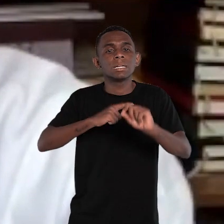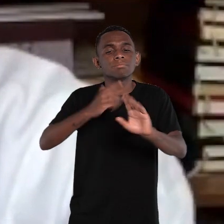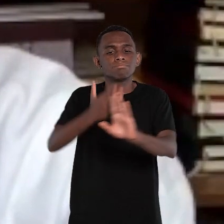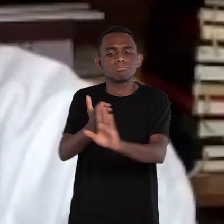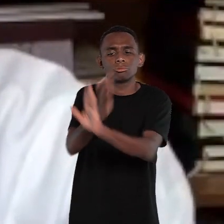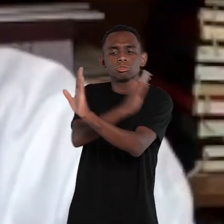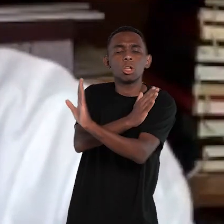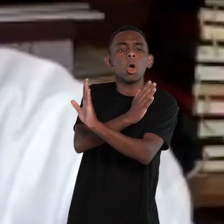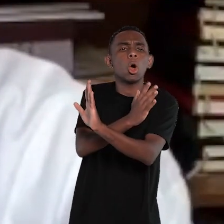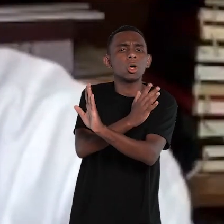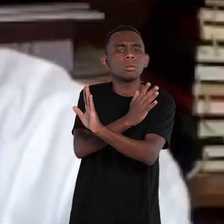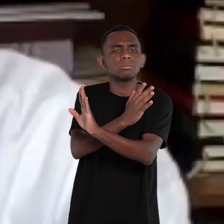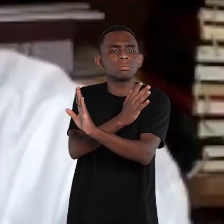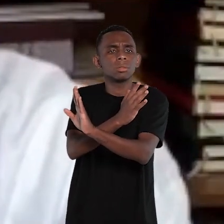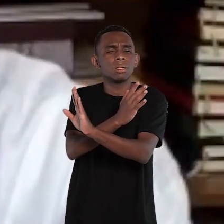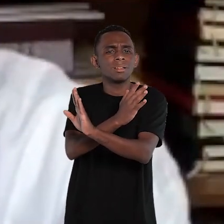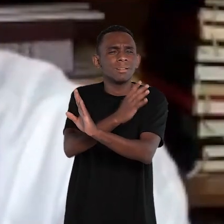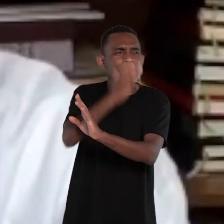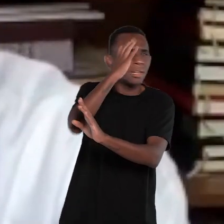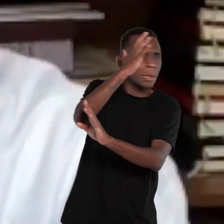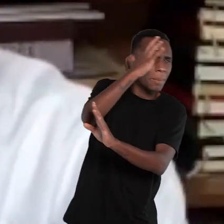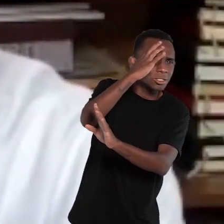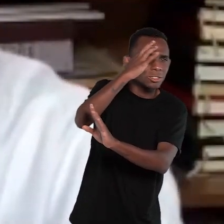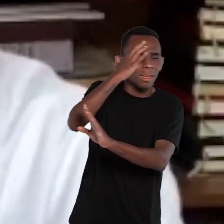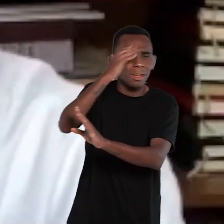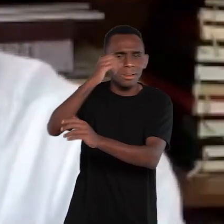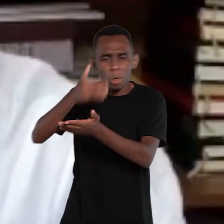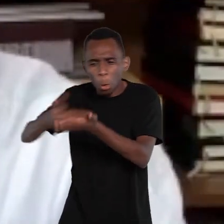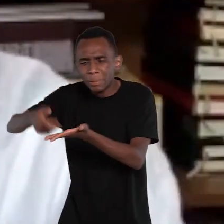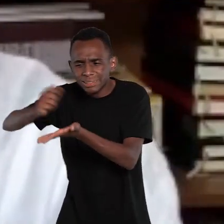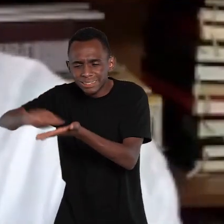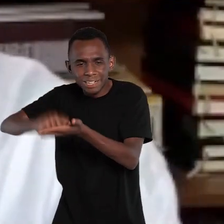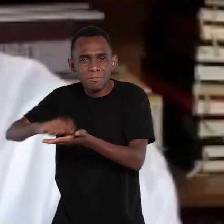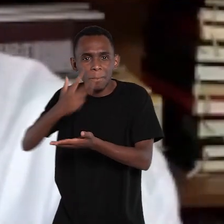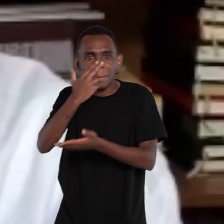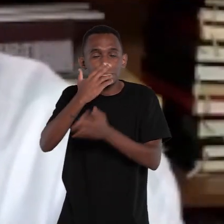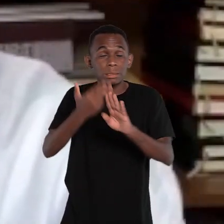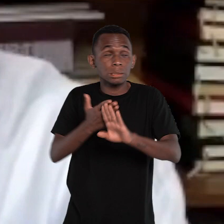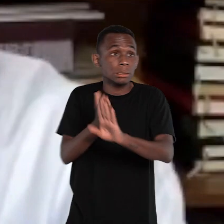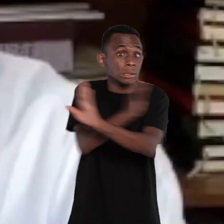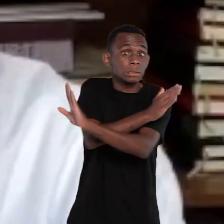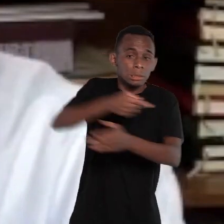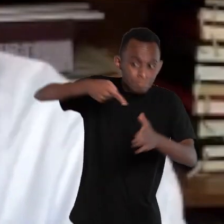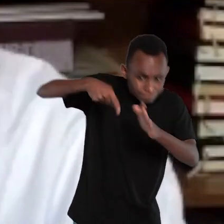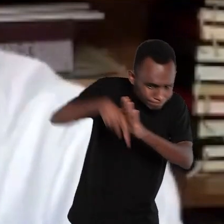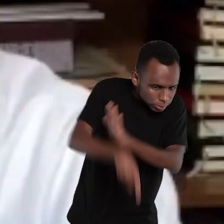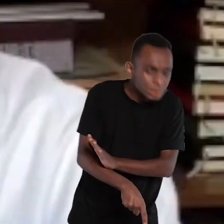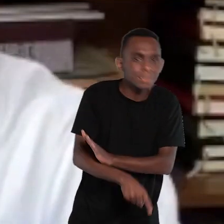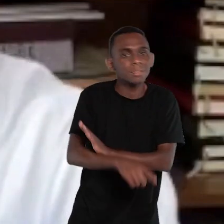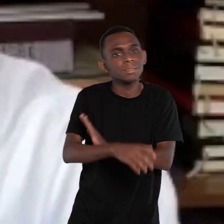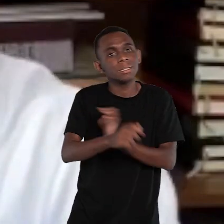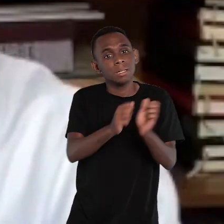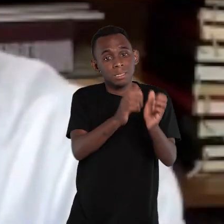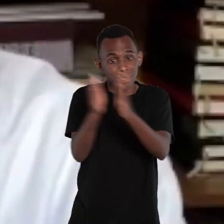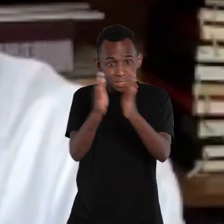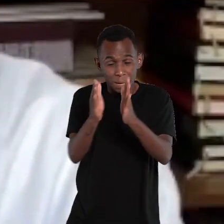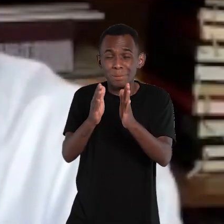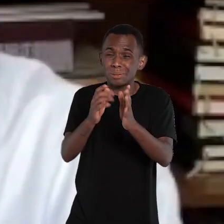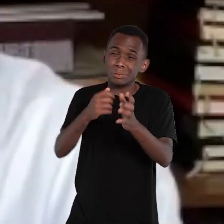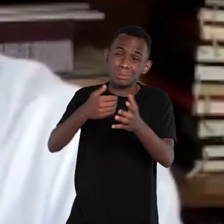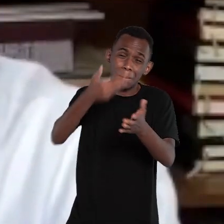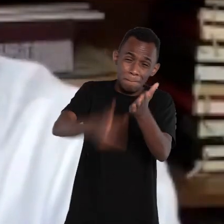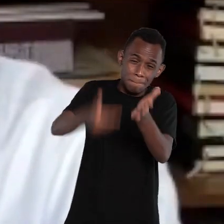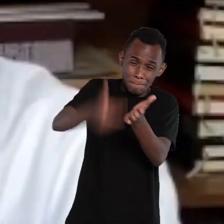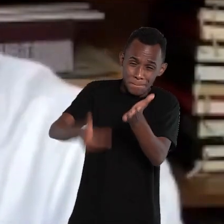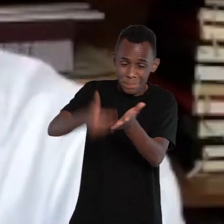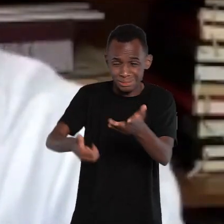está na cabeça de um escritor e a folha em branco, é uma distância intercontinental. Nesse caminho, muito se perde. É raro